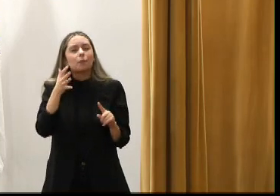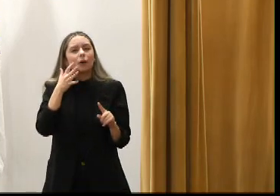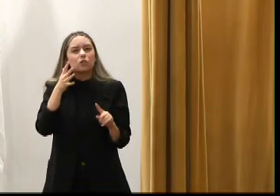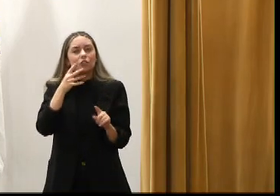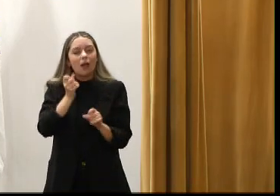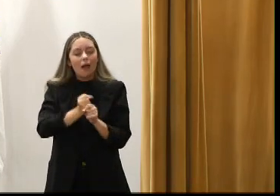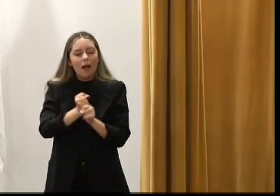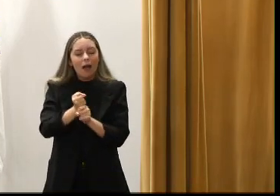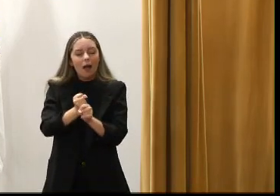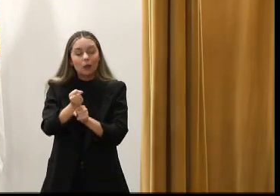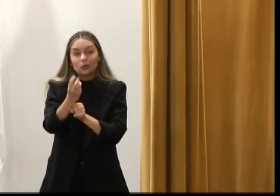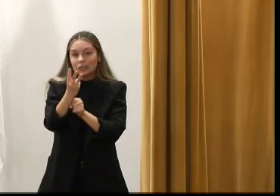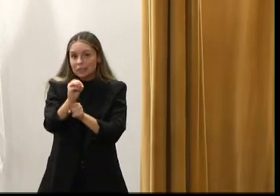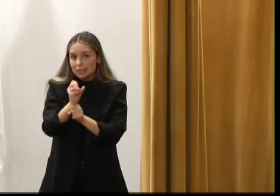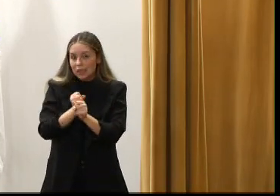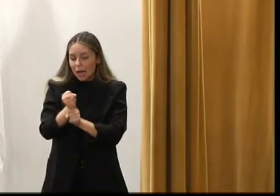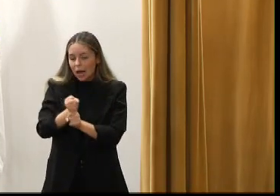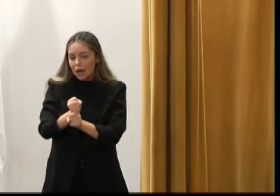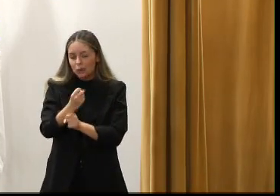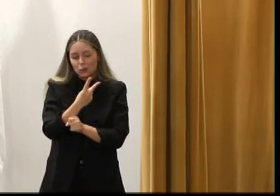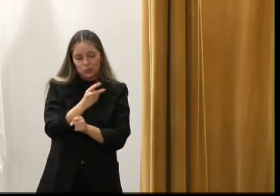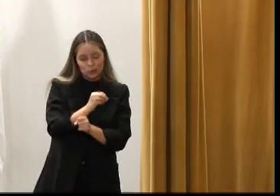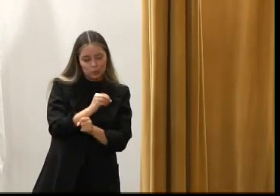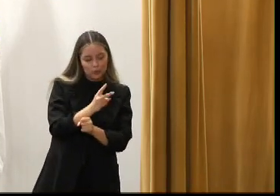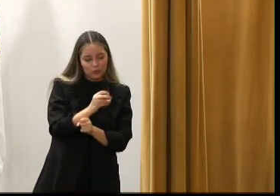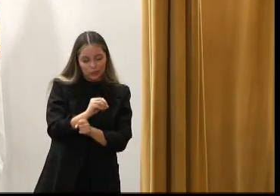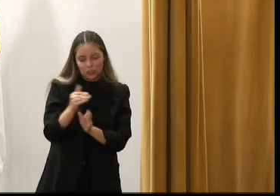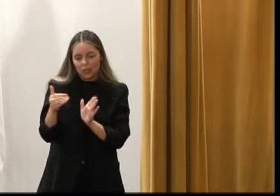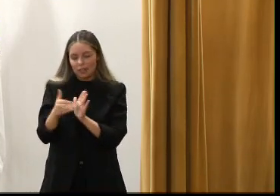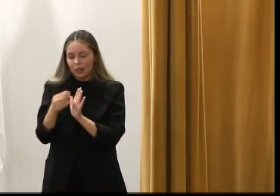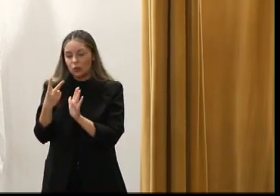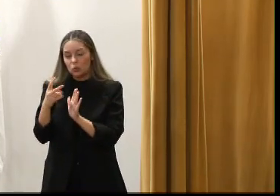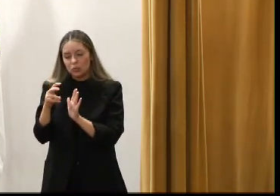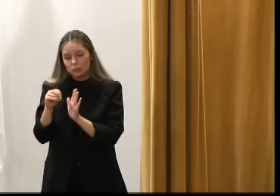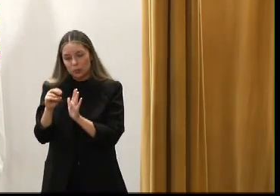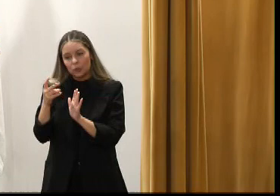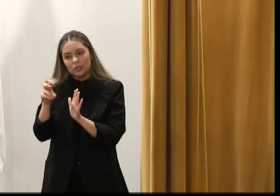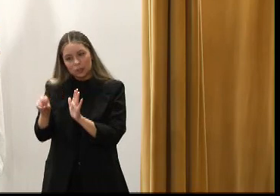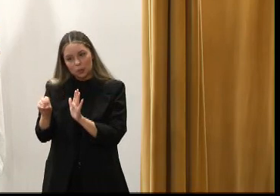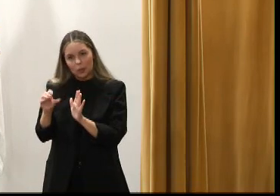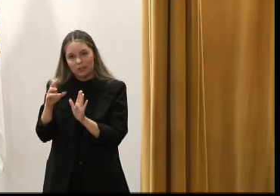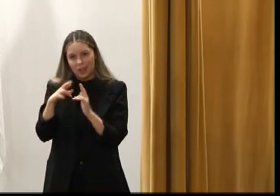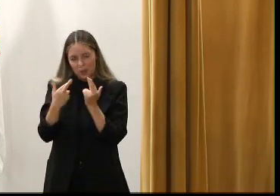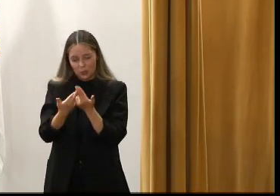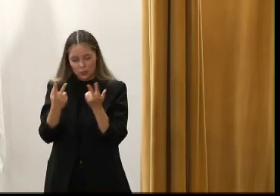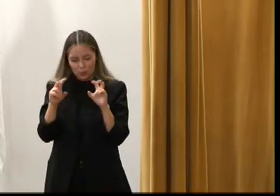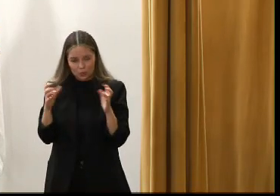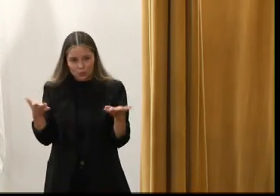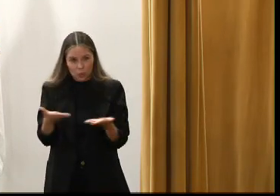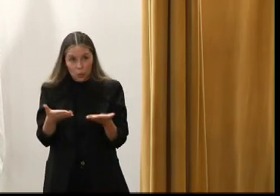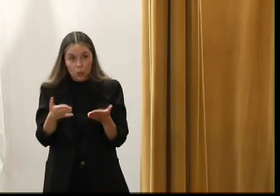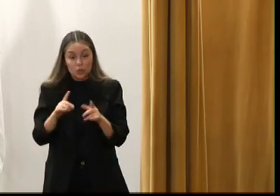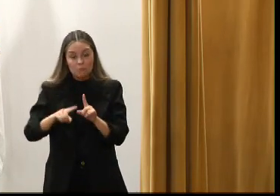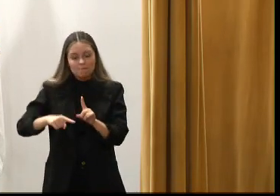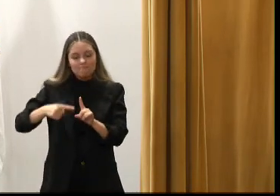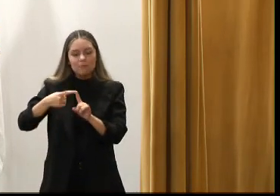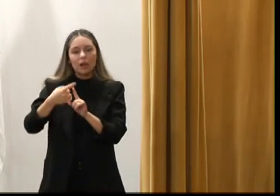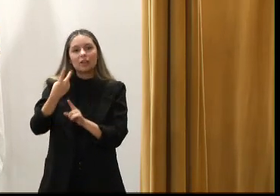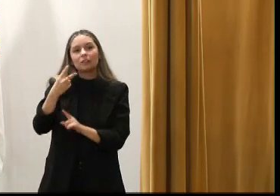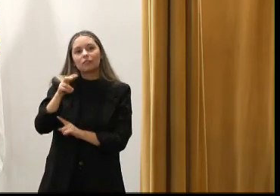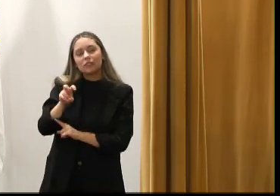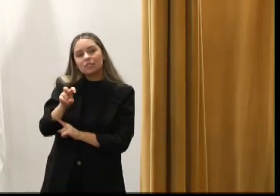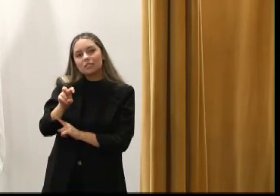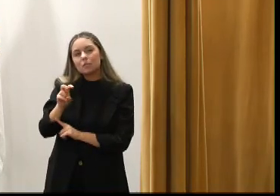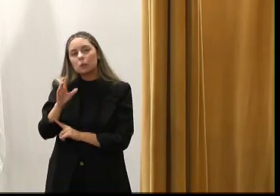os próximos 30 anos, quer dizer, de 2020 a 2050, é o que nós estamos falando aqui, é que suba outros 25 ou